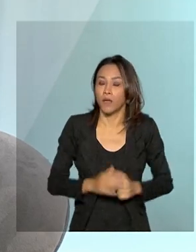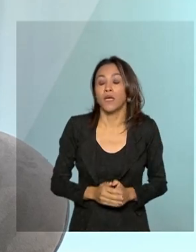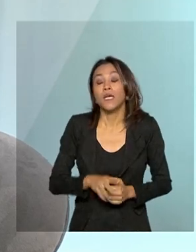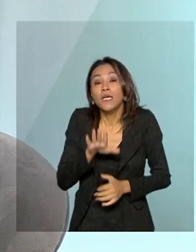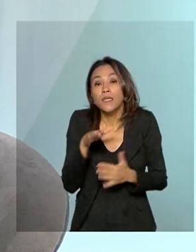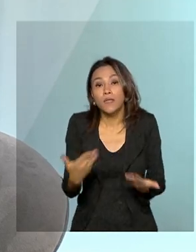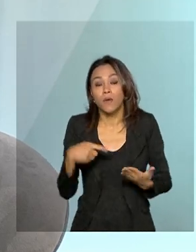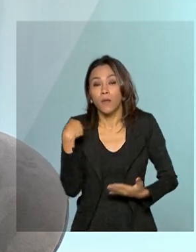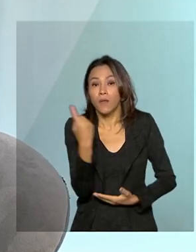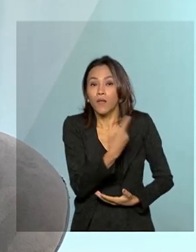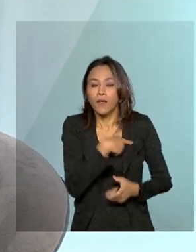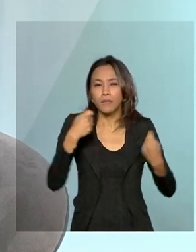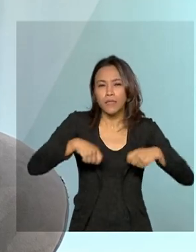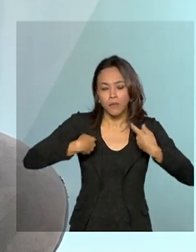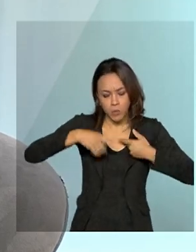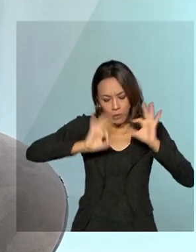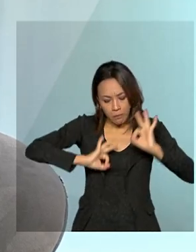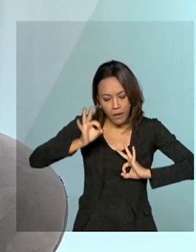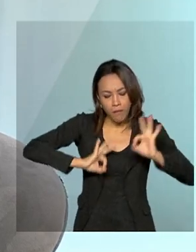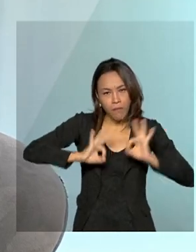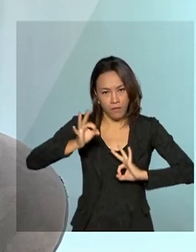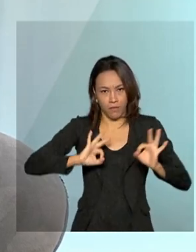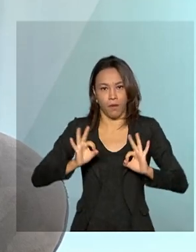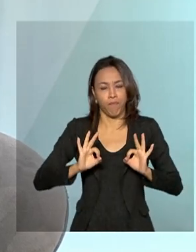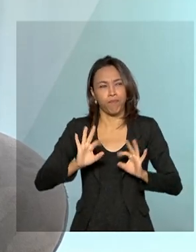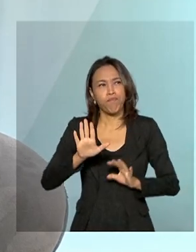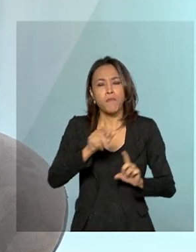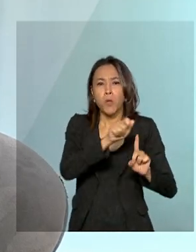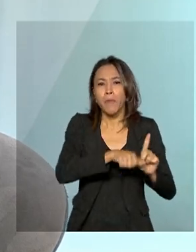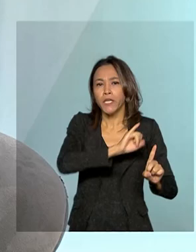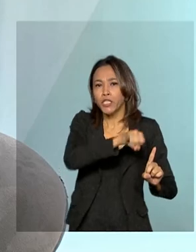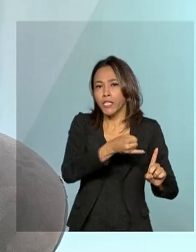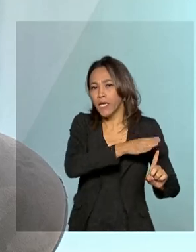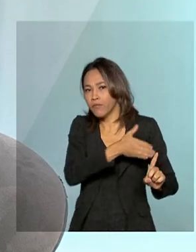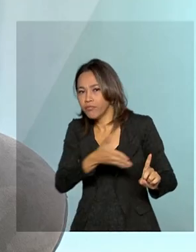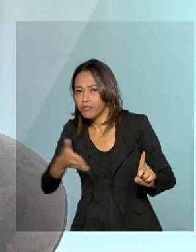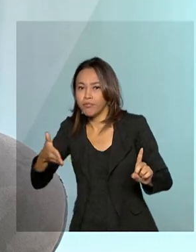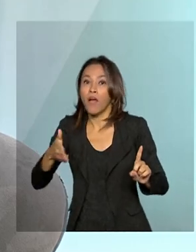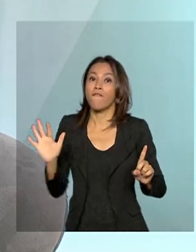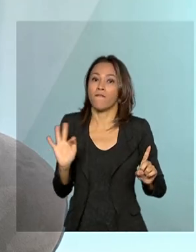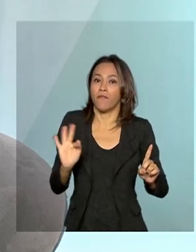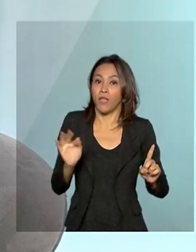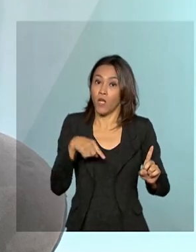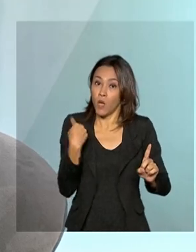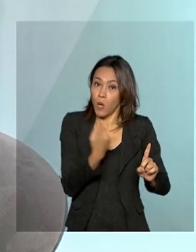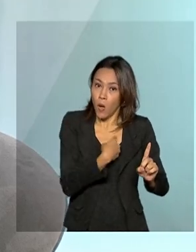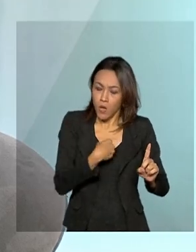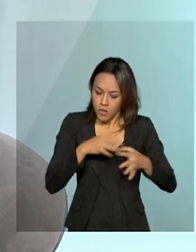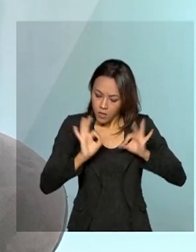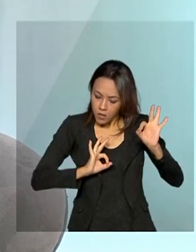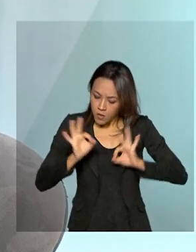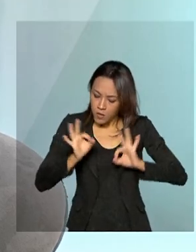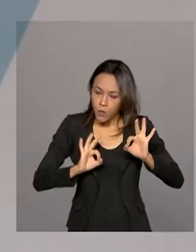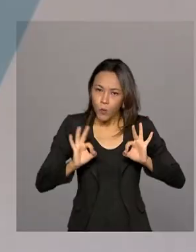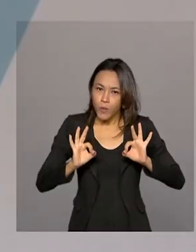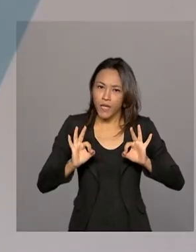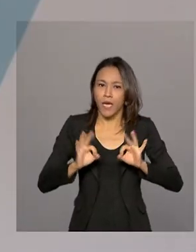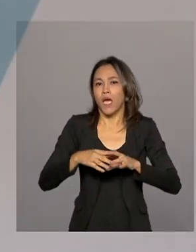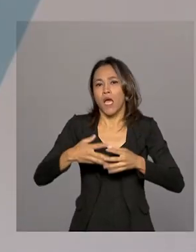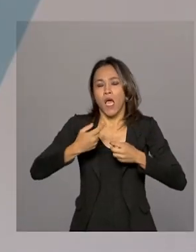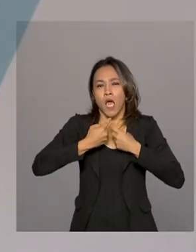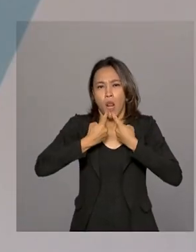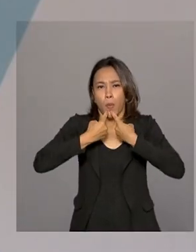que nós tínhamos que nos preparar. Então, já em janeiro, fevereiro, nós incrementamos os nossos canais de